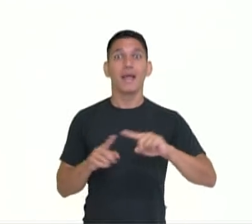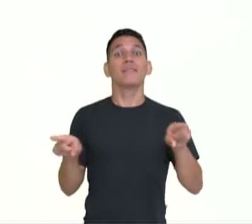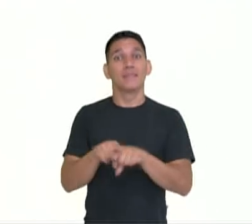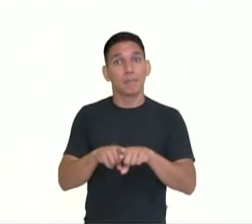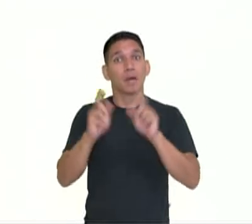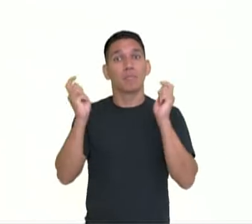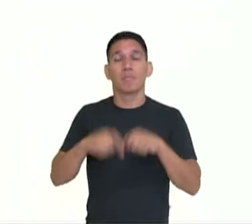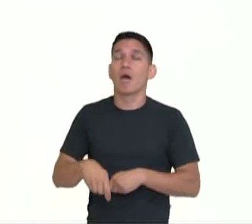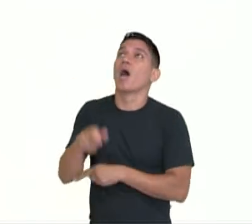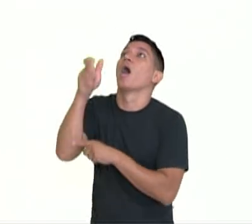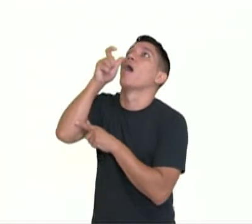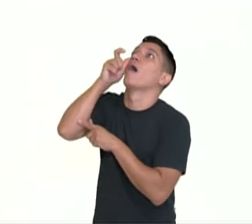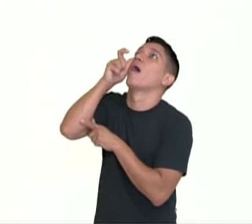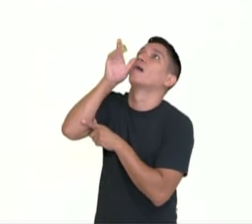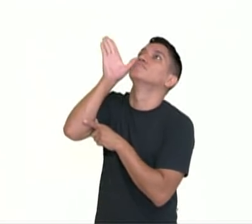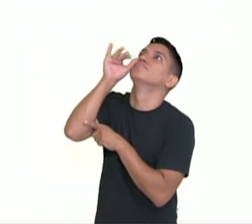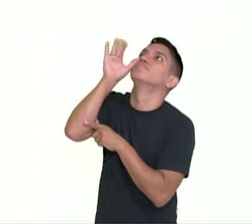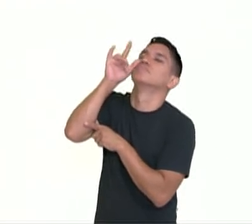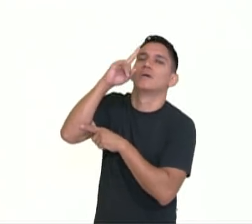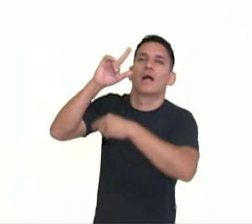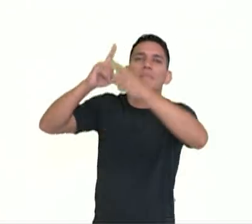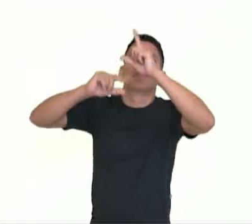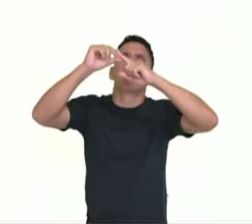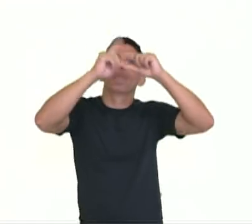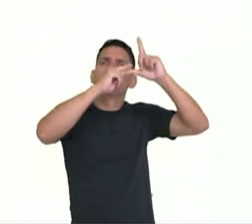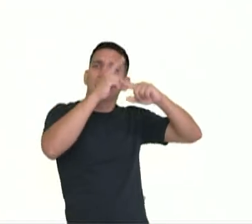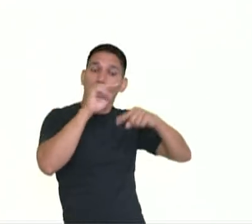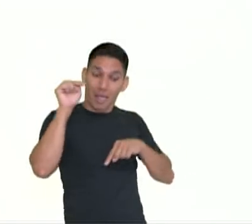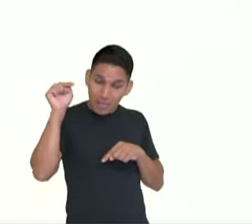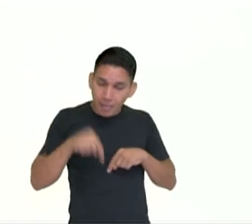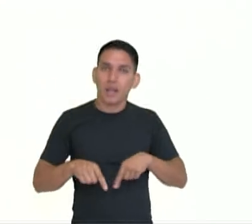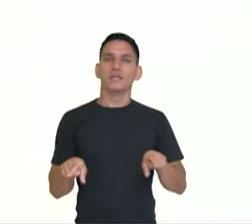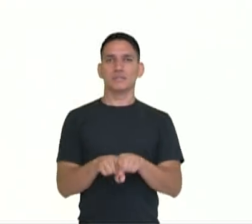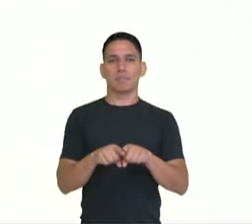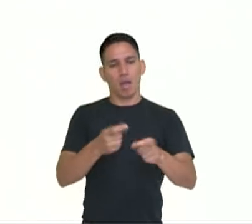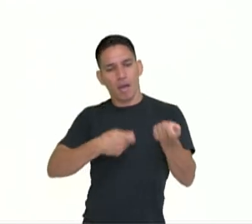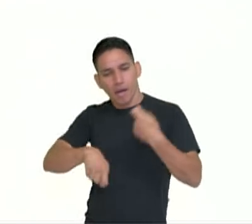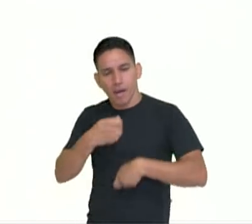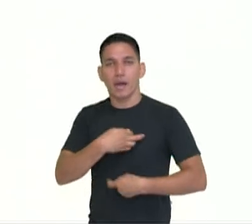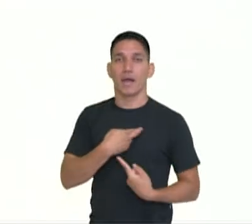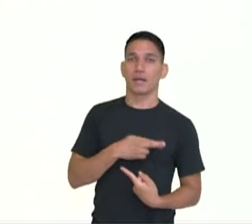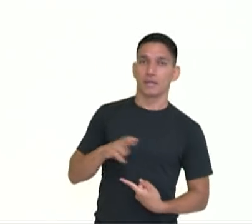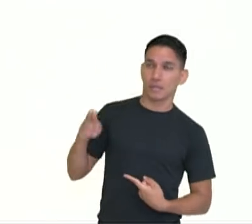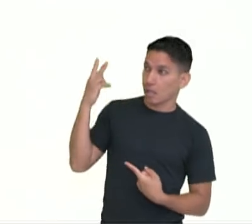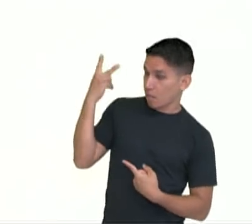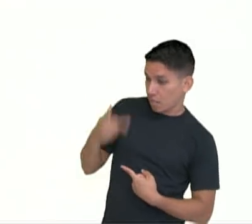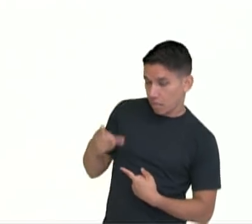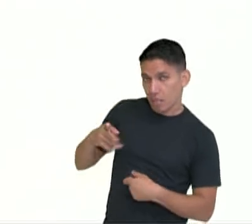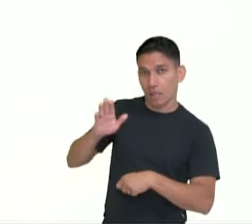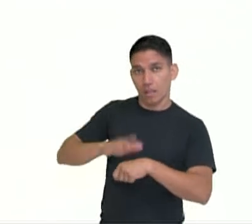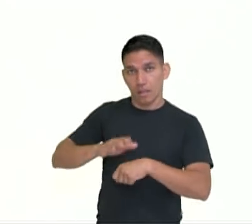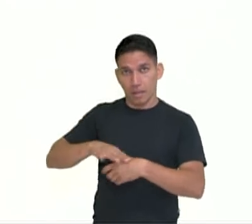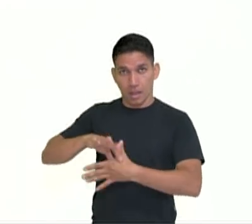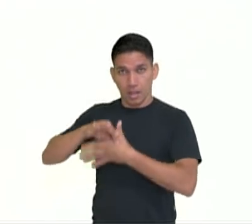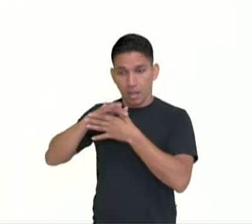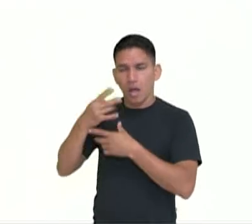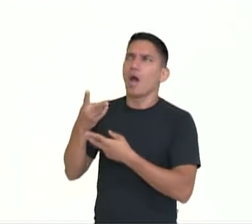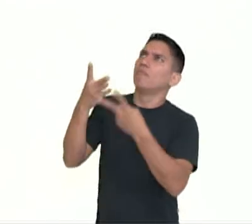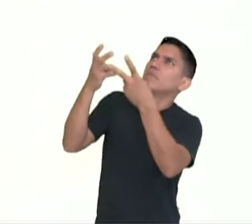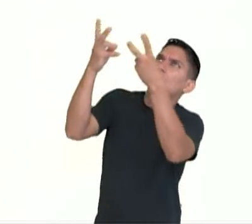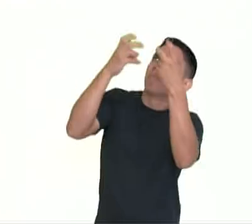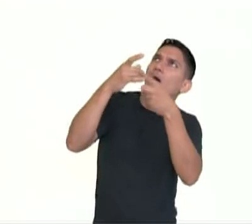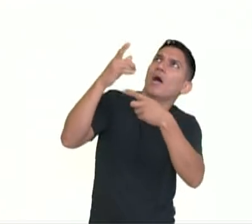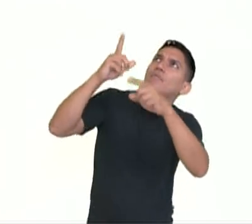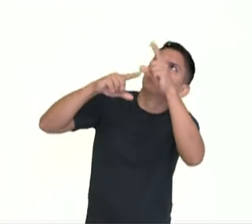Os sacerdotes ficavam nesses templos, era ali que era administrada a religião deles. E daí também eles faziam as observações astronômicas. Por que